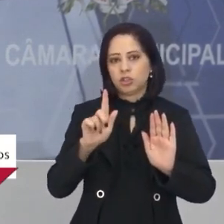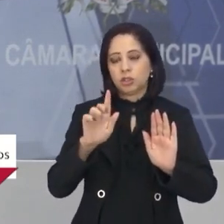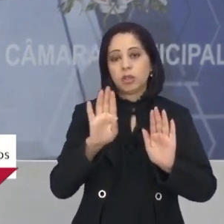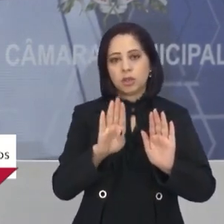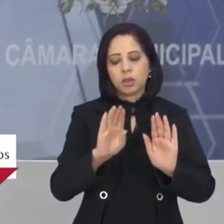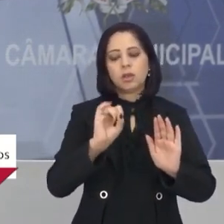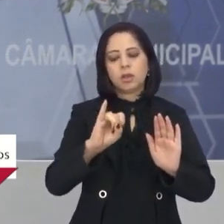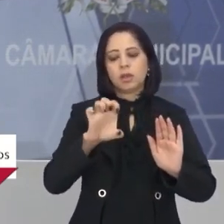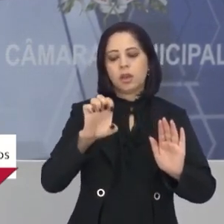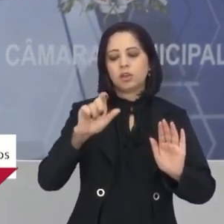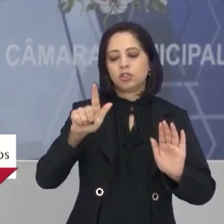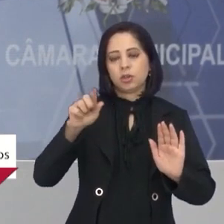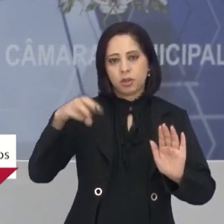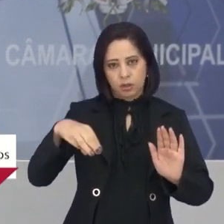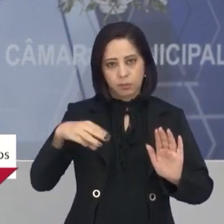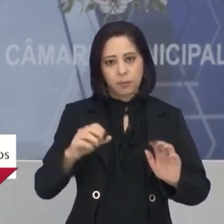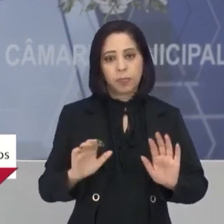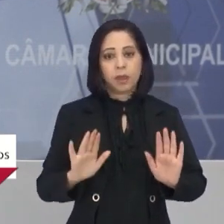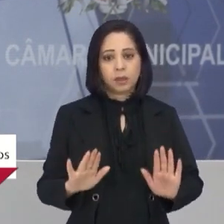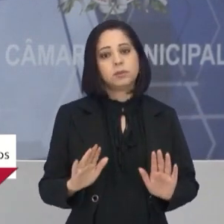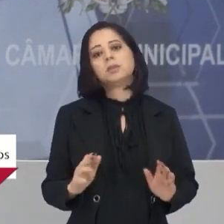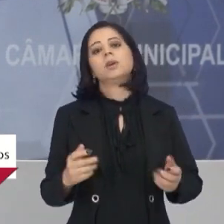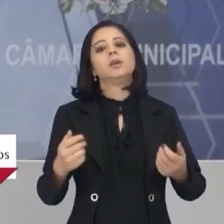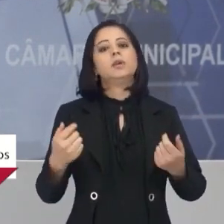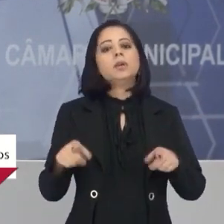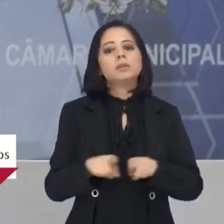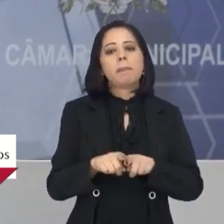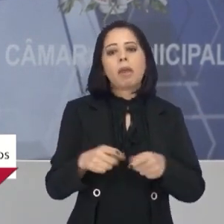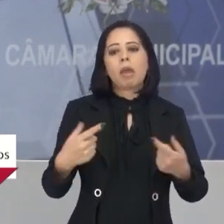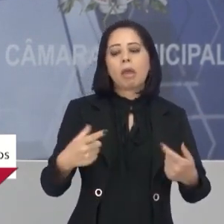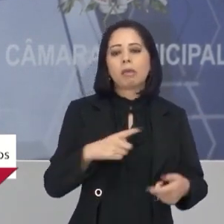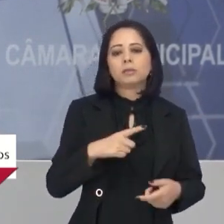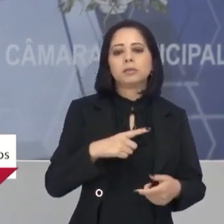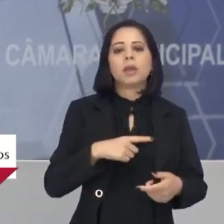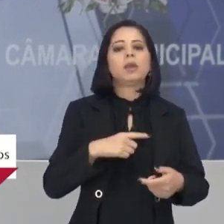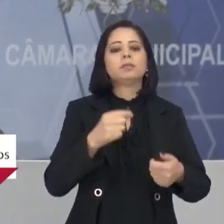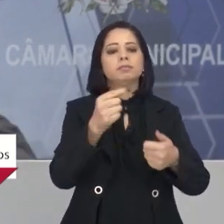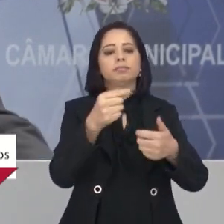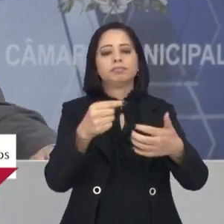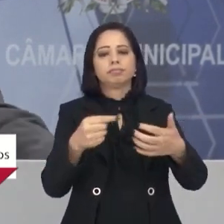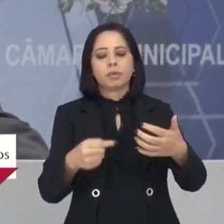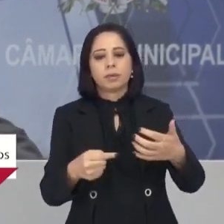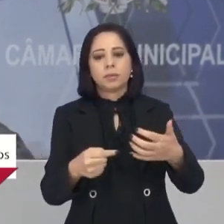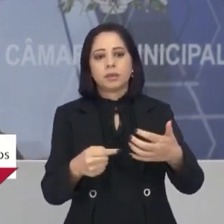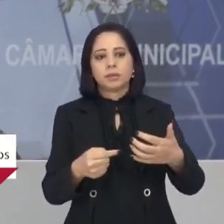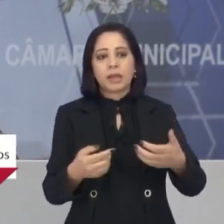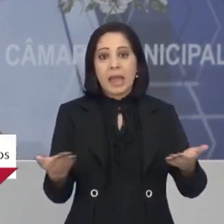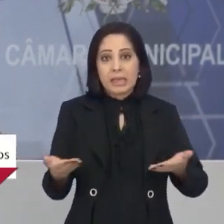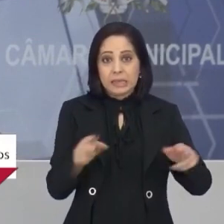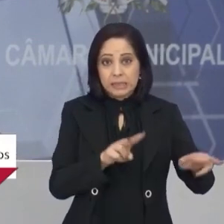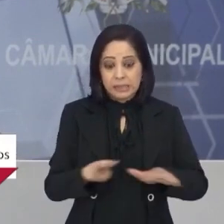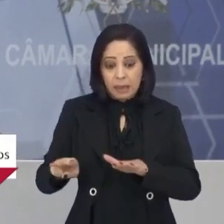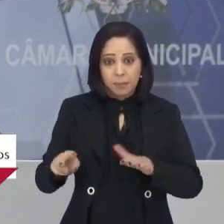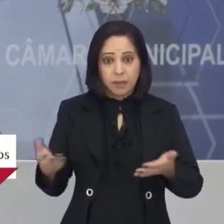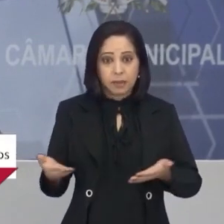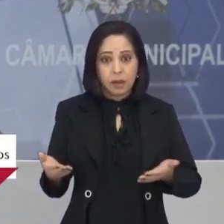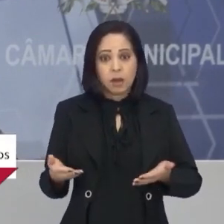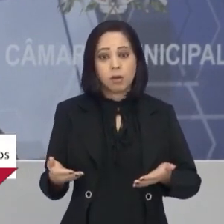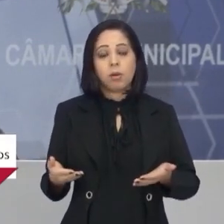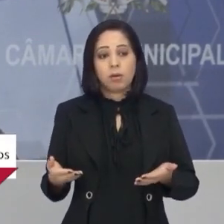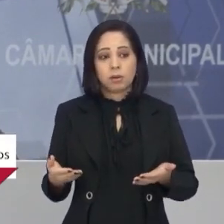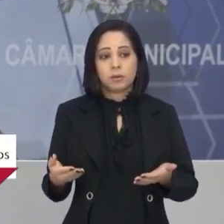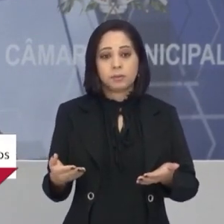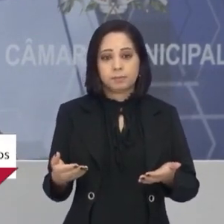desses quesitos tem questões que estão sendo levadas em conta inclusive nessa semana que são regras